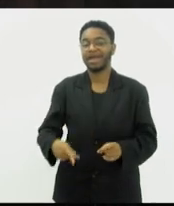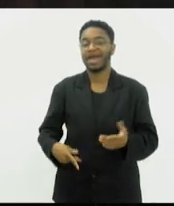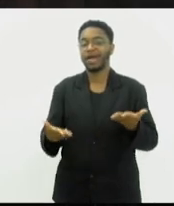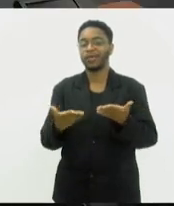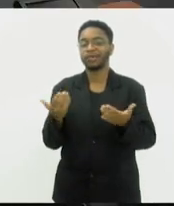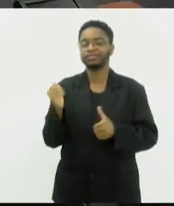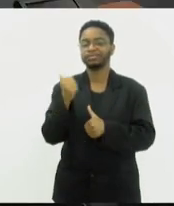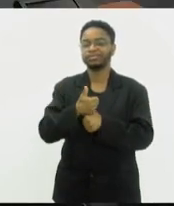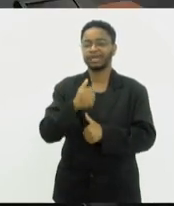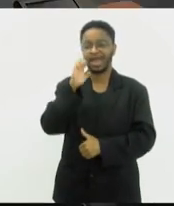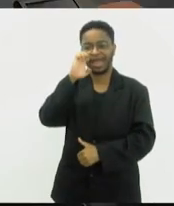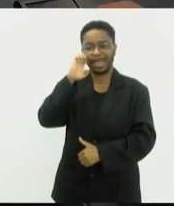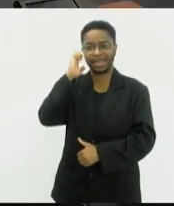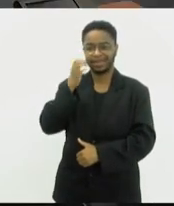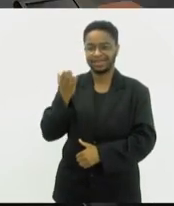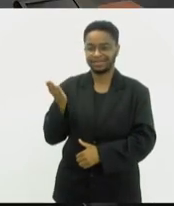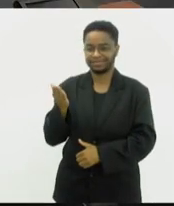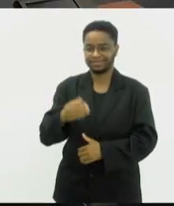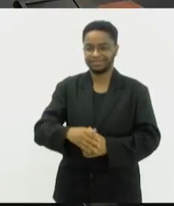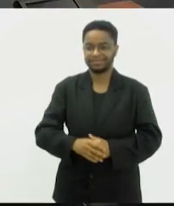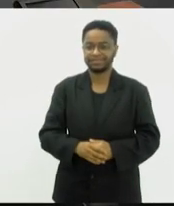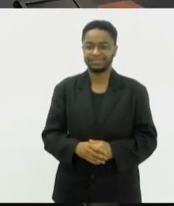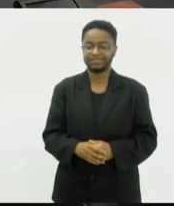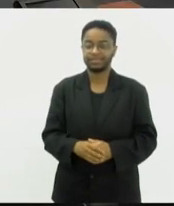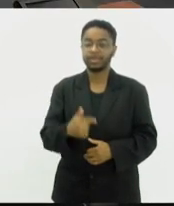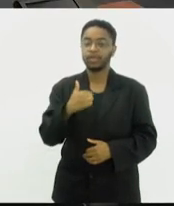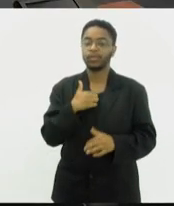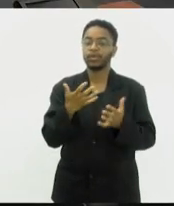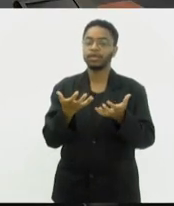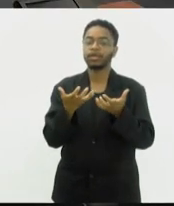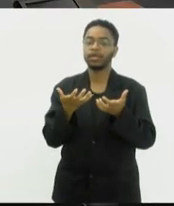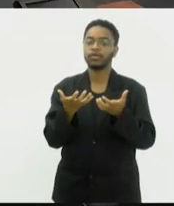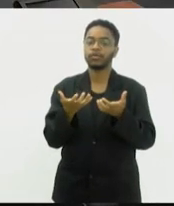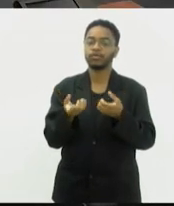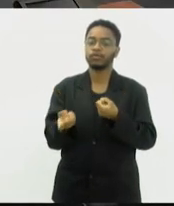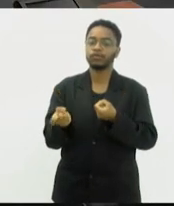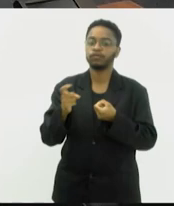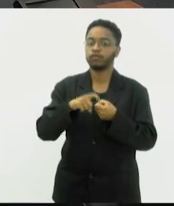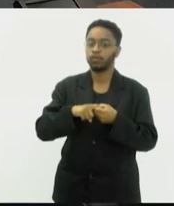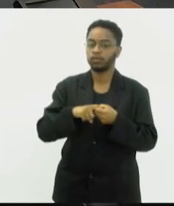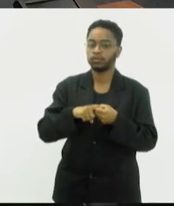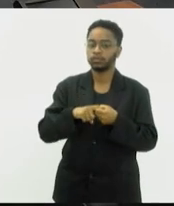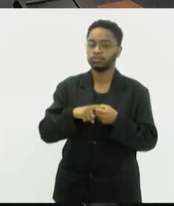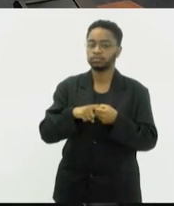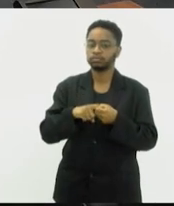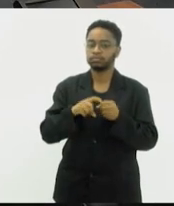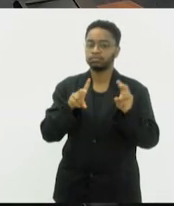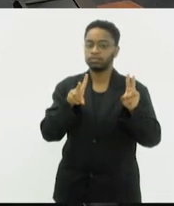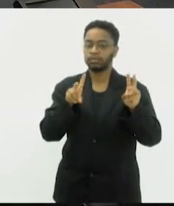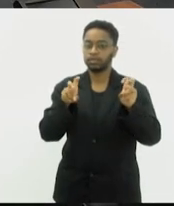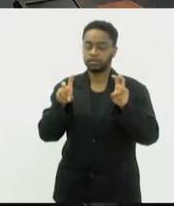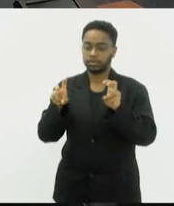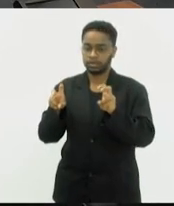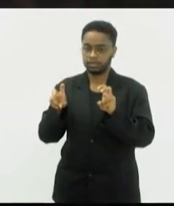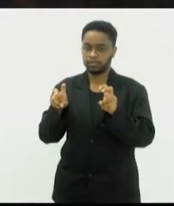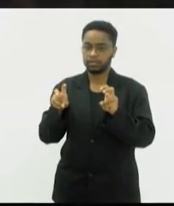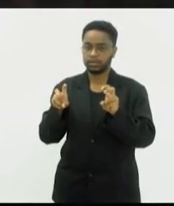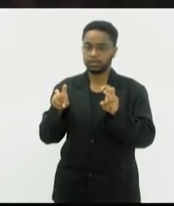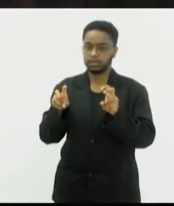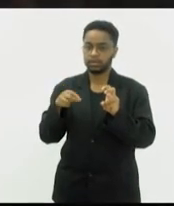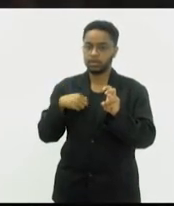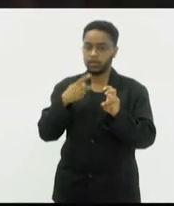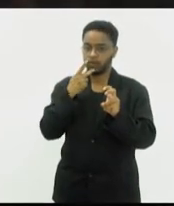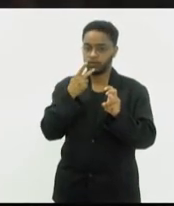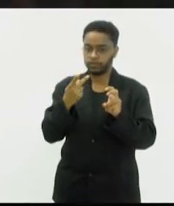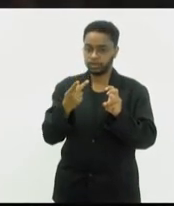Takimoto. Eu queria voltar ao tema que aqui